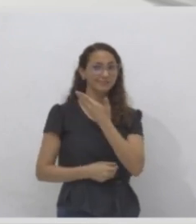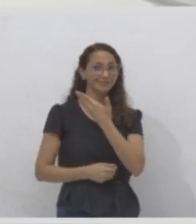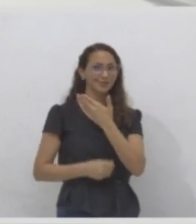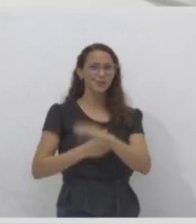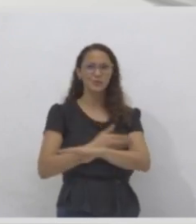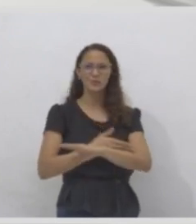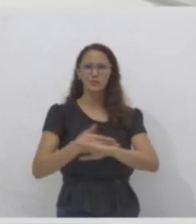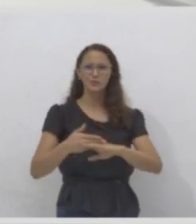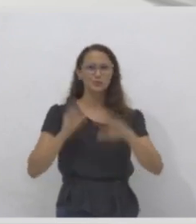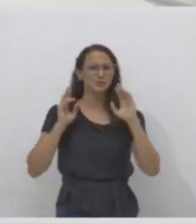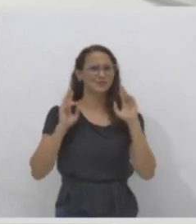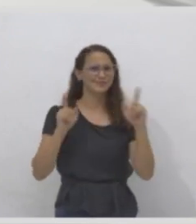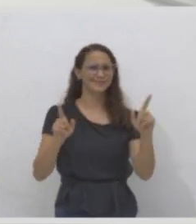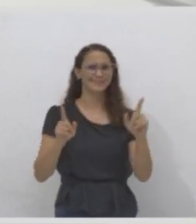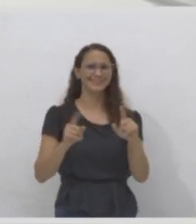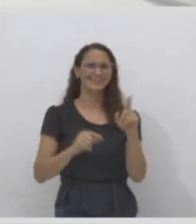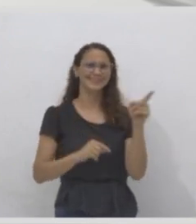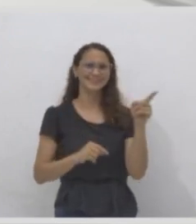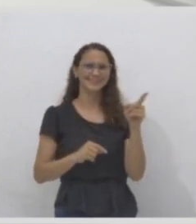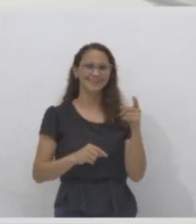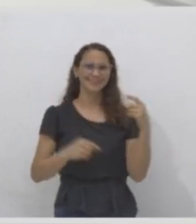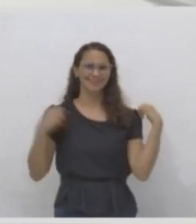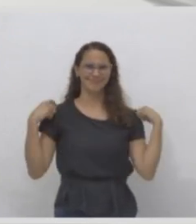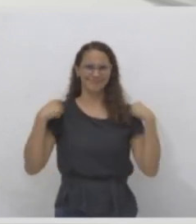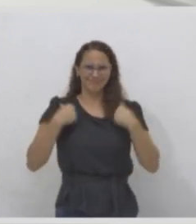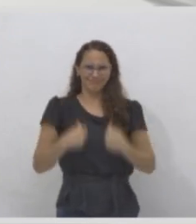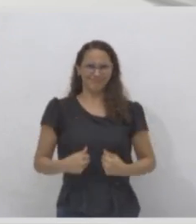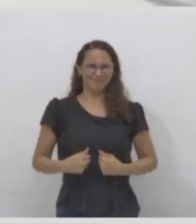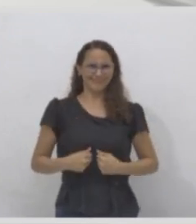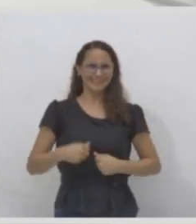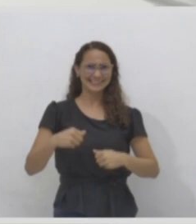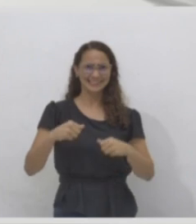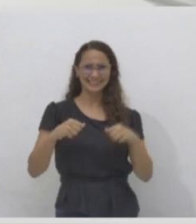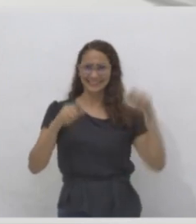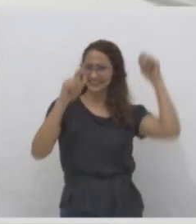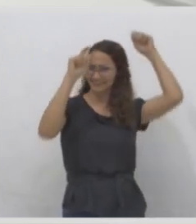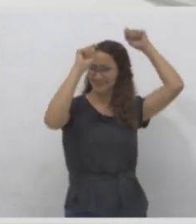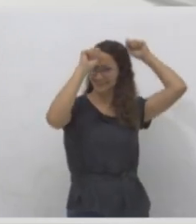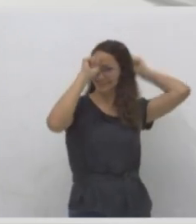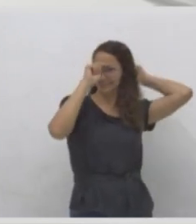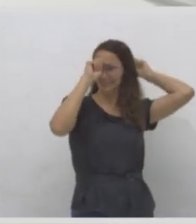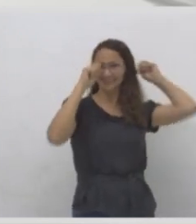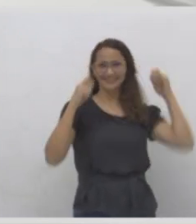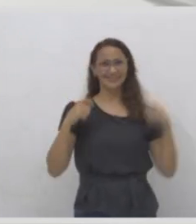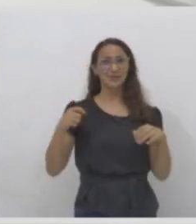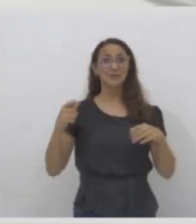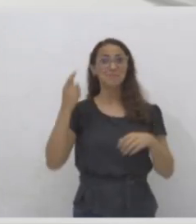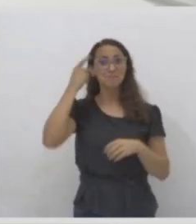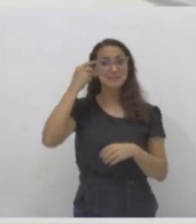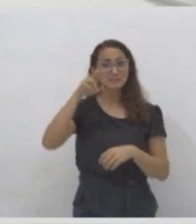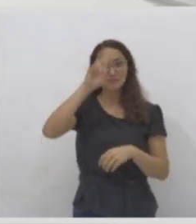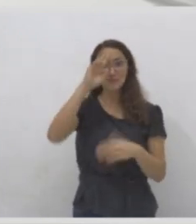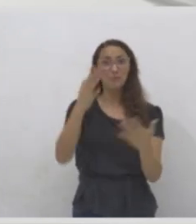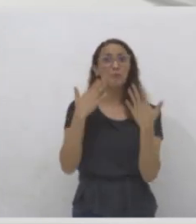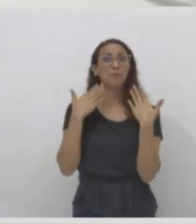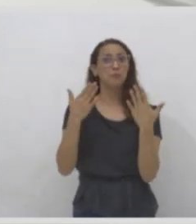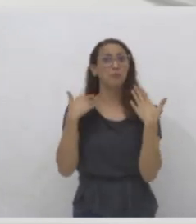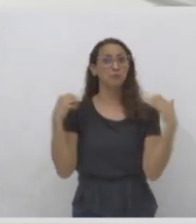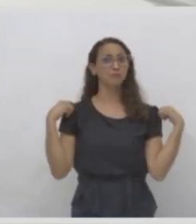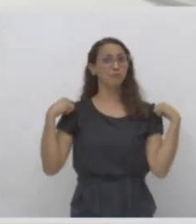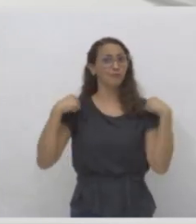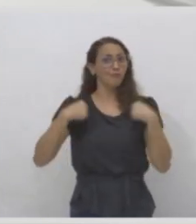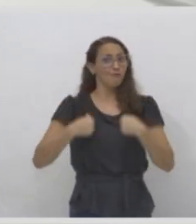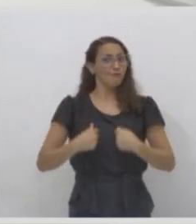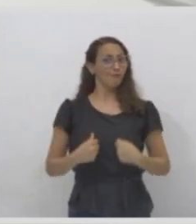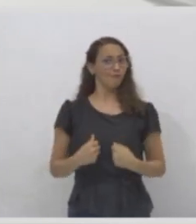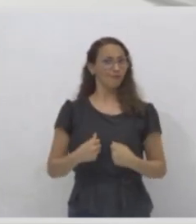usando meio-dia um casaco desse, pela misericórdia, né? Olha isso, pessoal. Essa